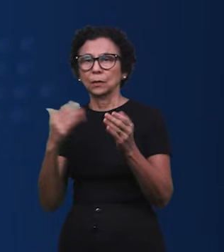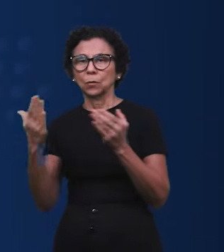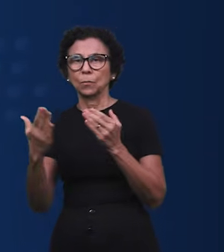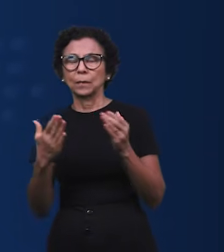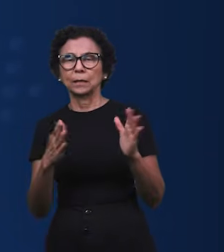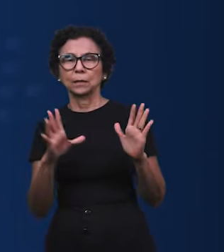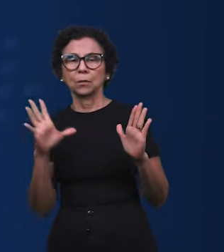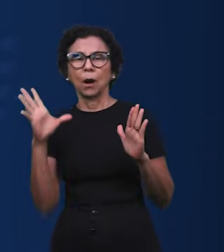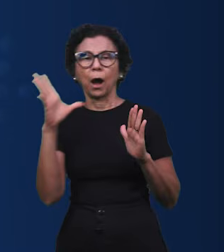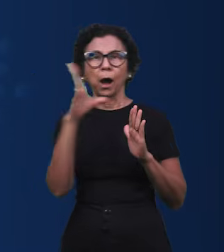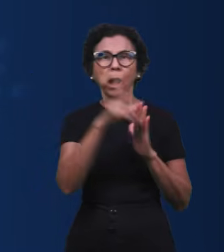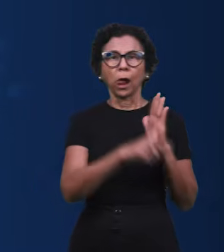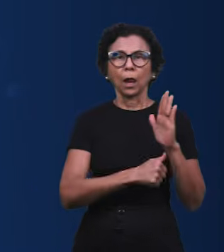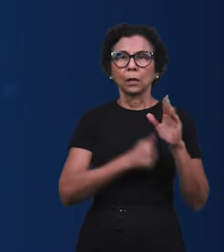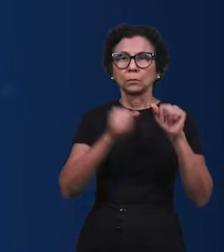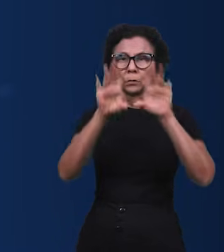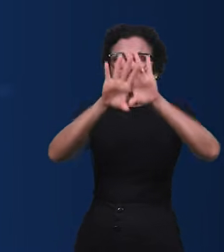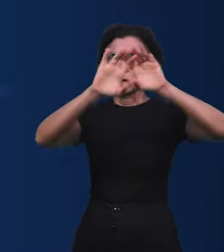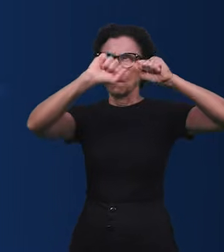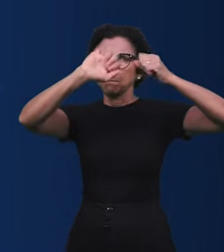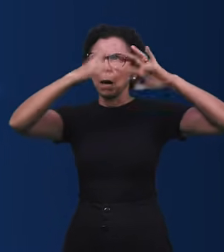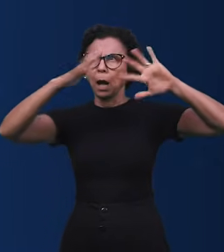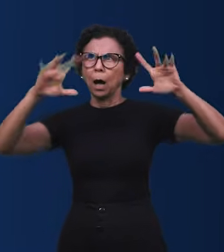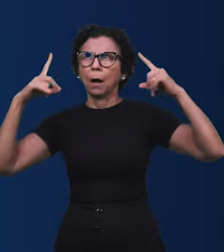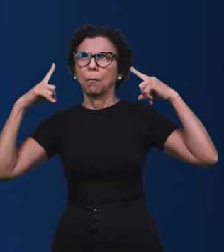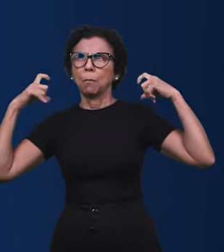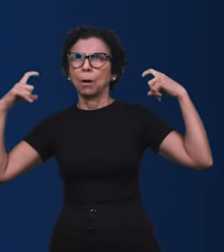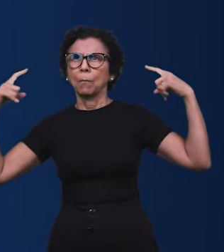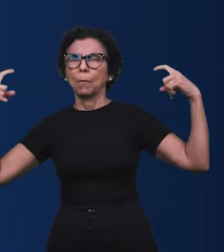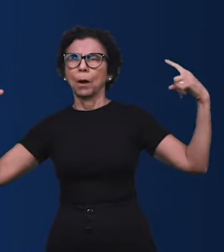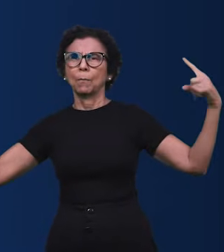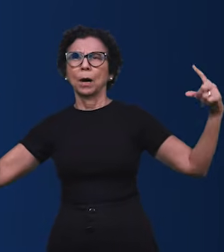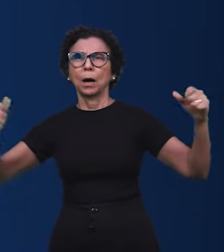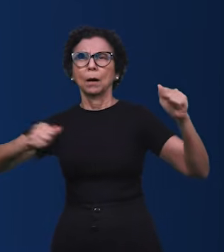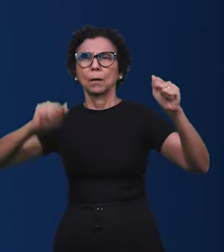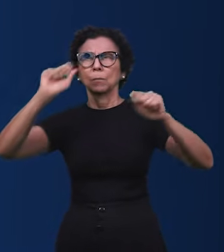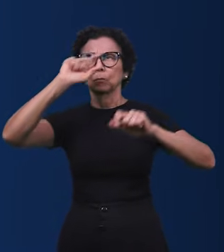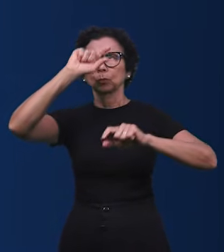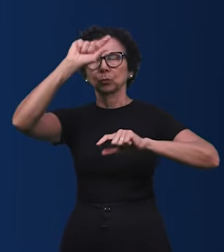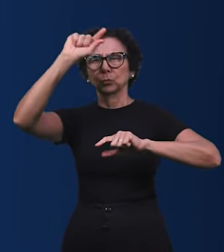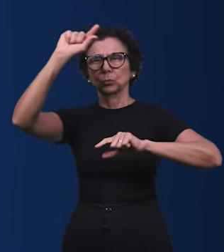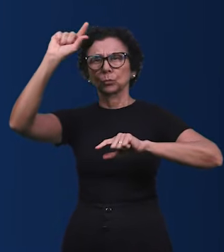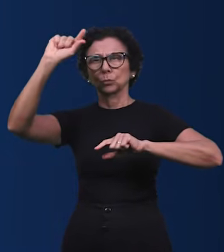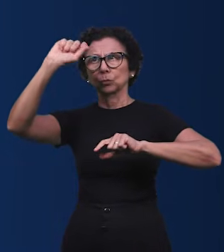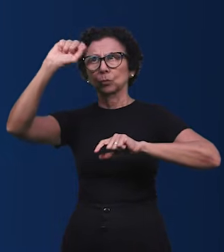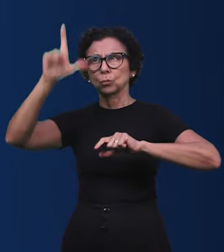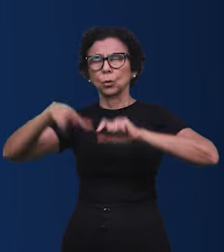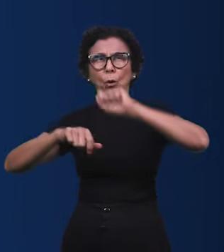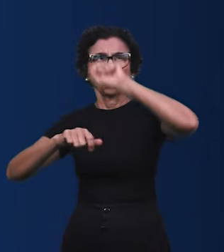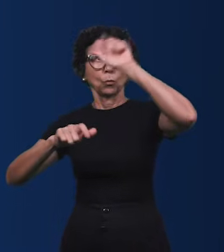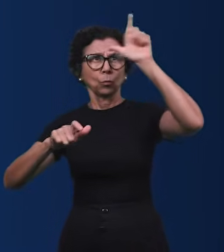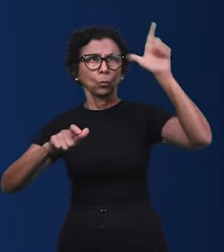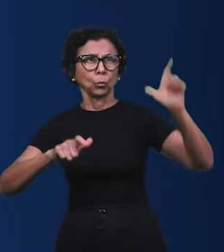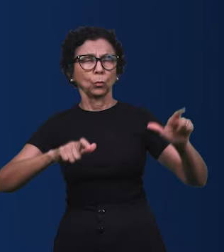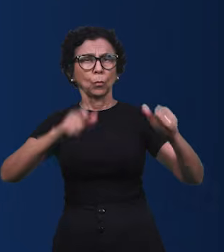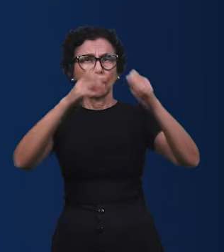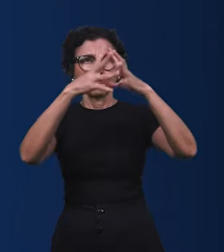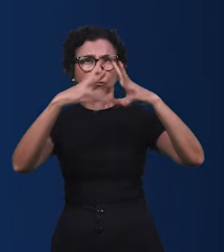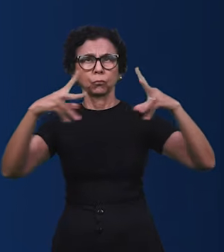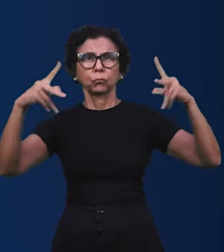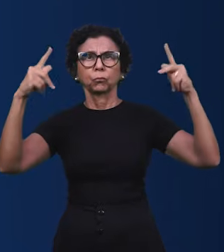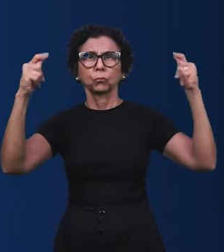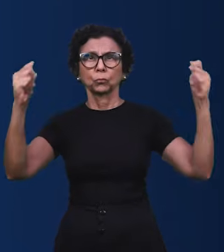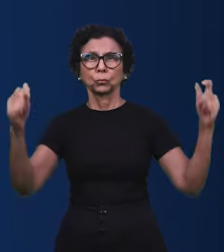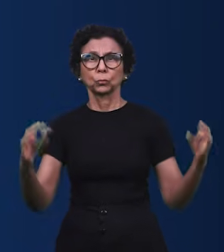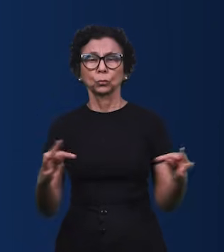os céus passarão com grande estrondo, e os elementos ardendo se desfarão, e a terra e as obras que